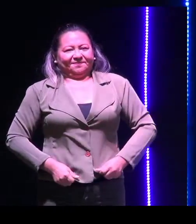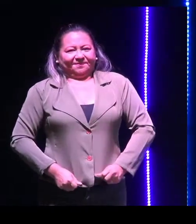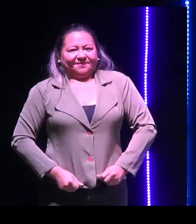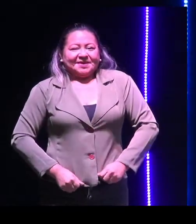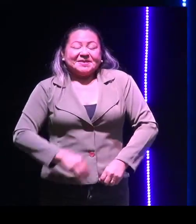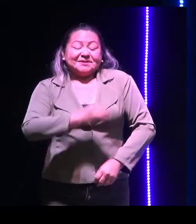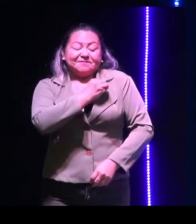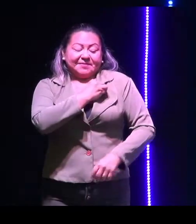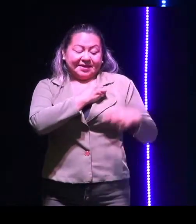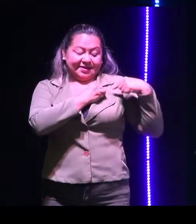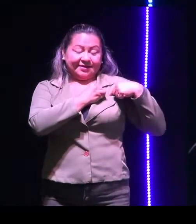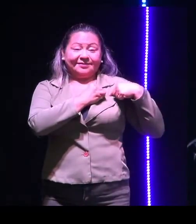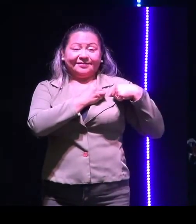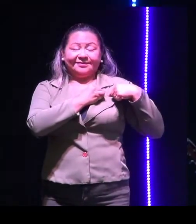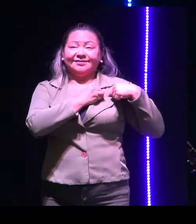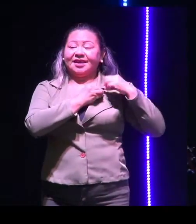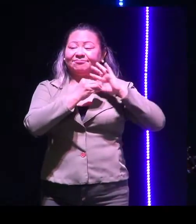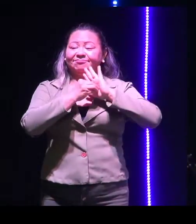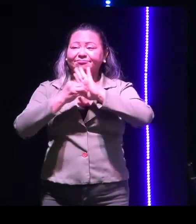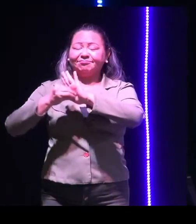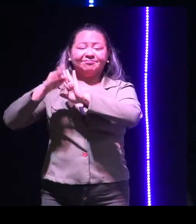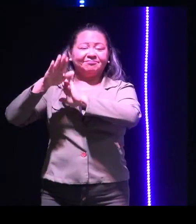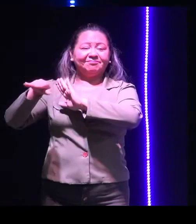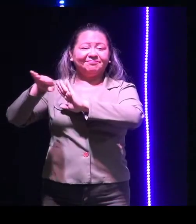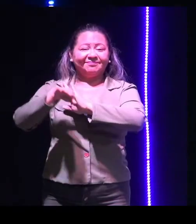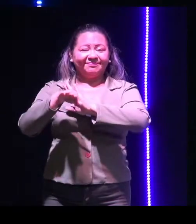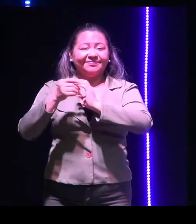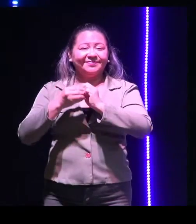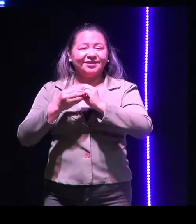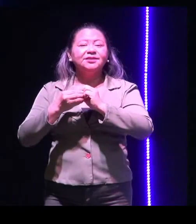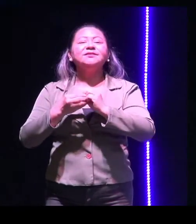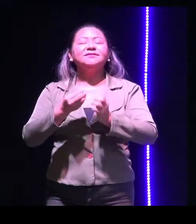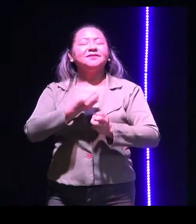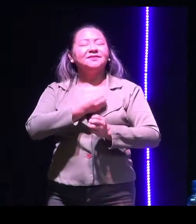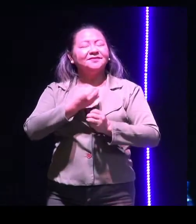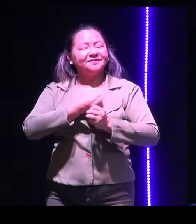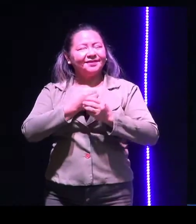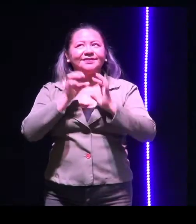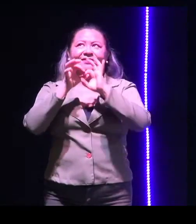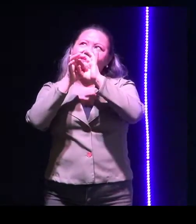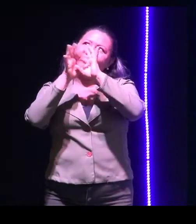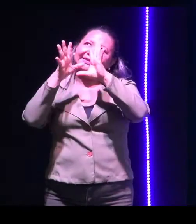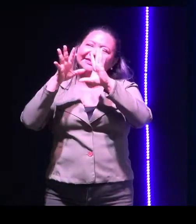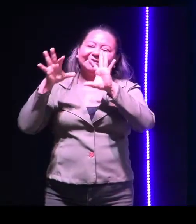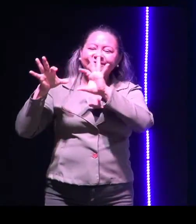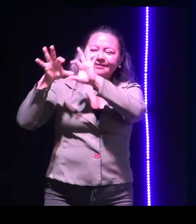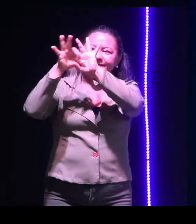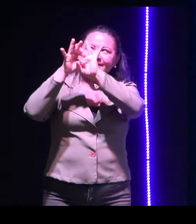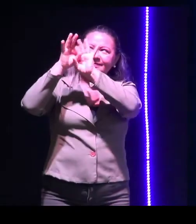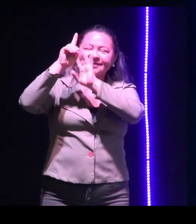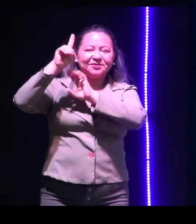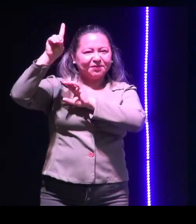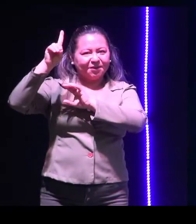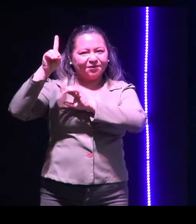Pecados perdoados traz liberdade para vivermos em